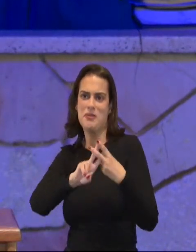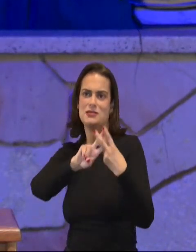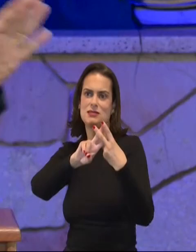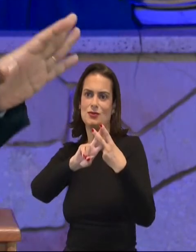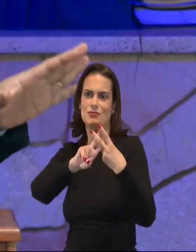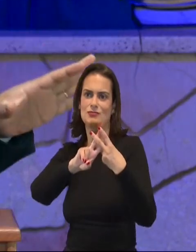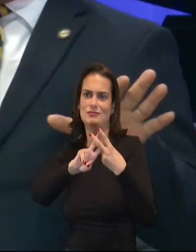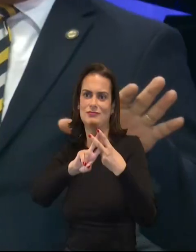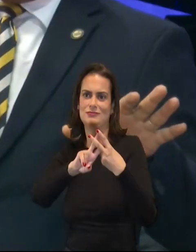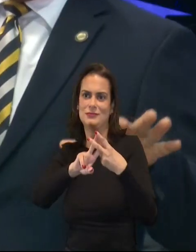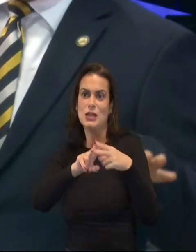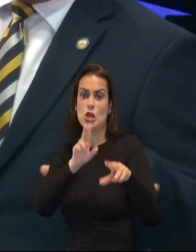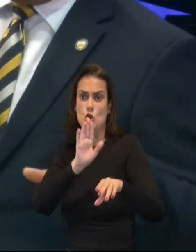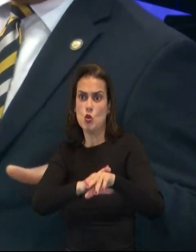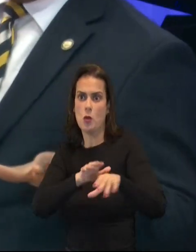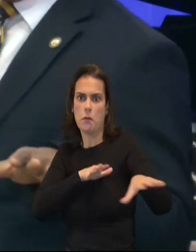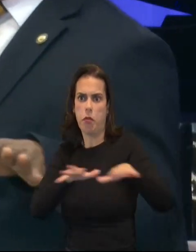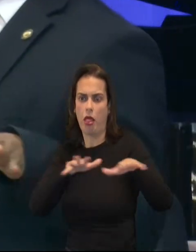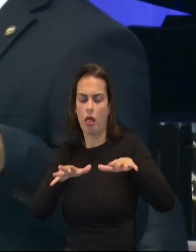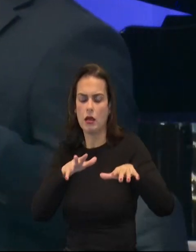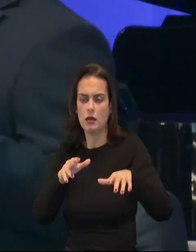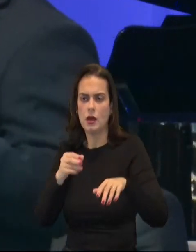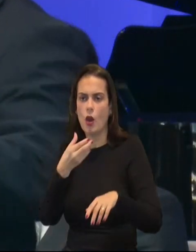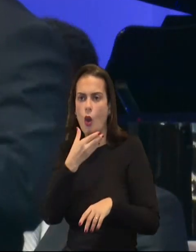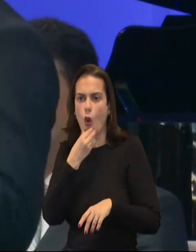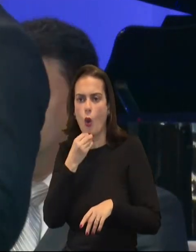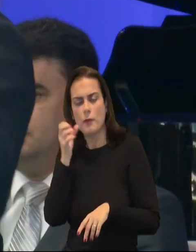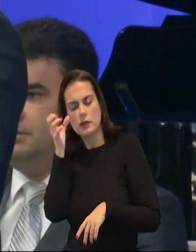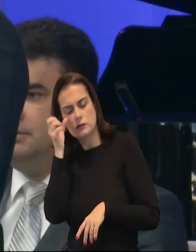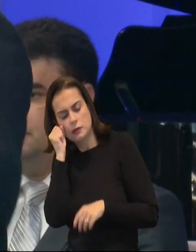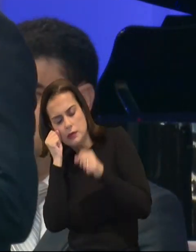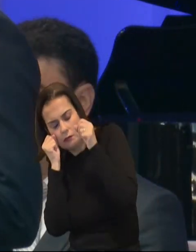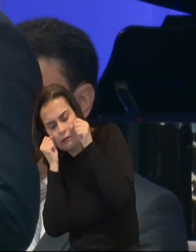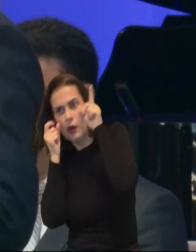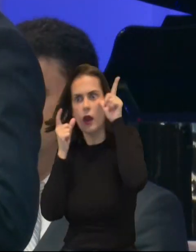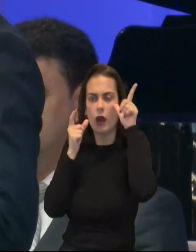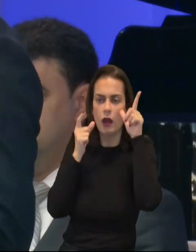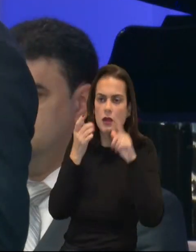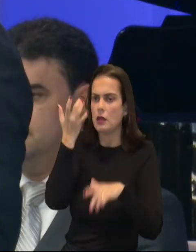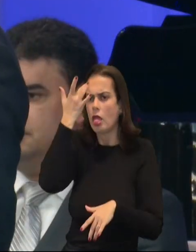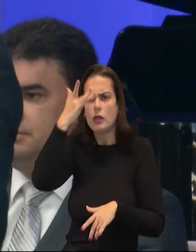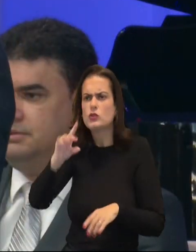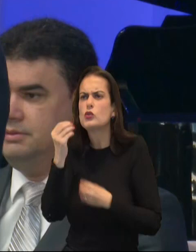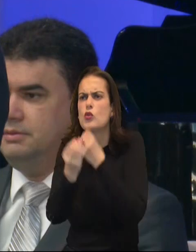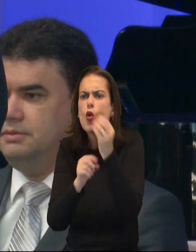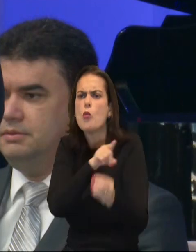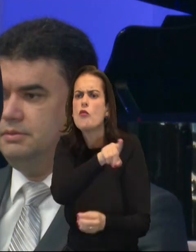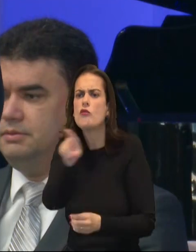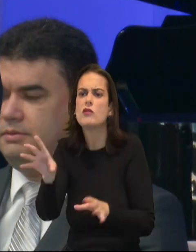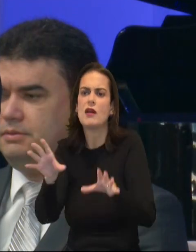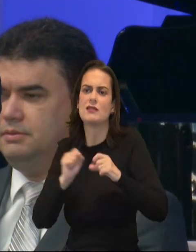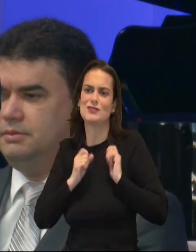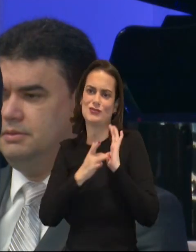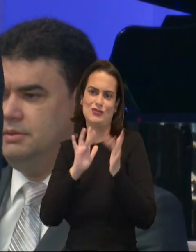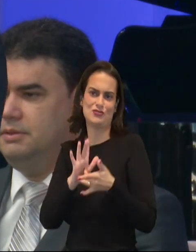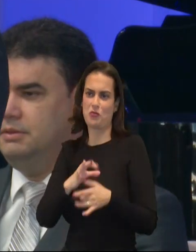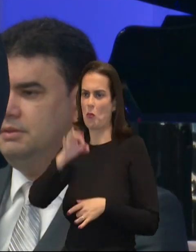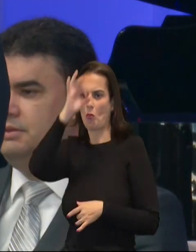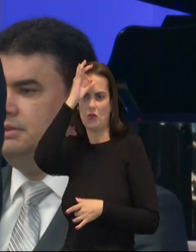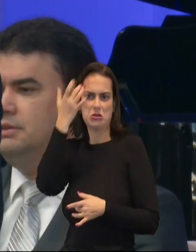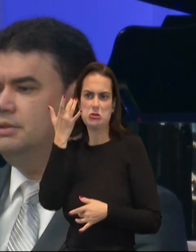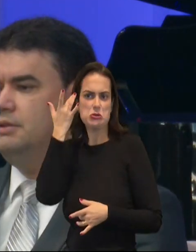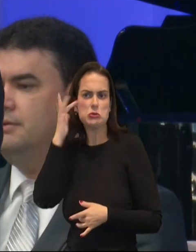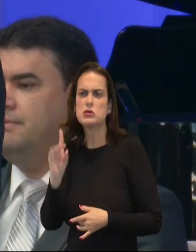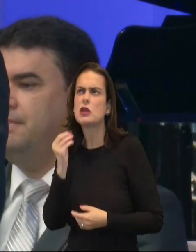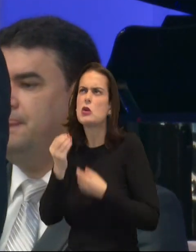Eu não sei como é que Jesus chegou na sua vida. Eu não sei como é que você recebeu Jesus um dia. Eu não sei quando é que você e como foi